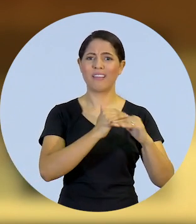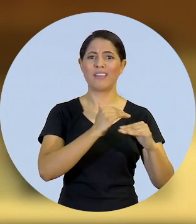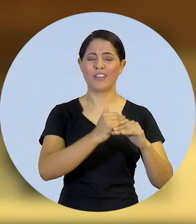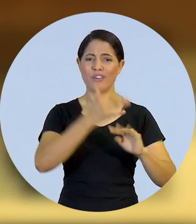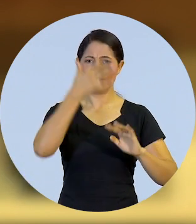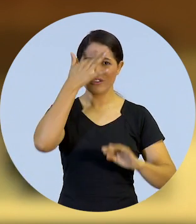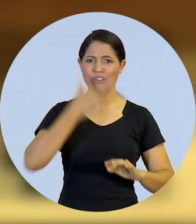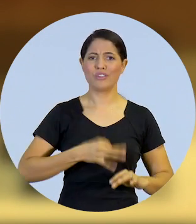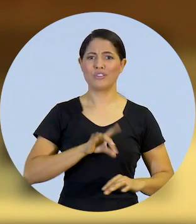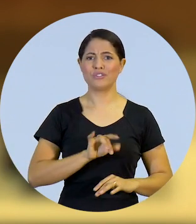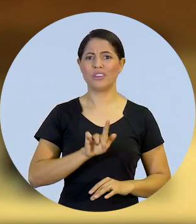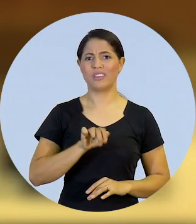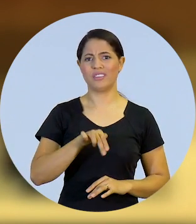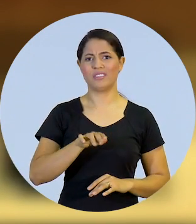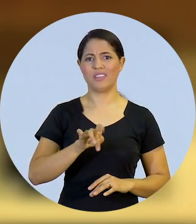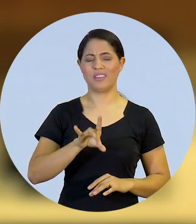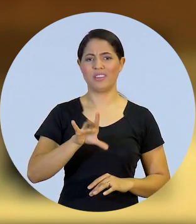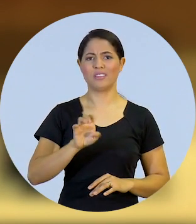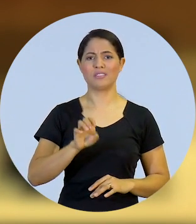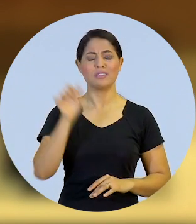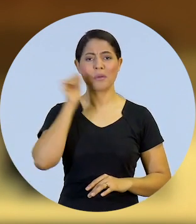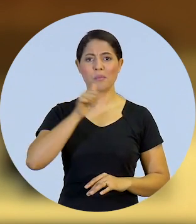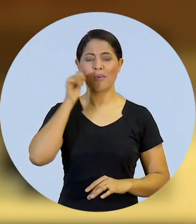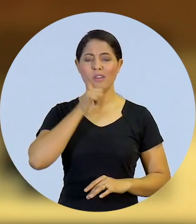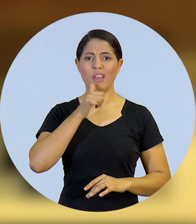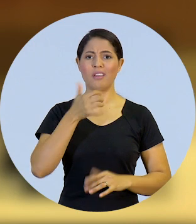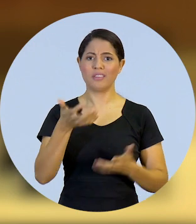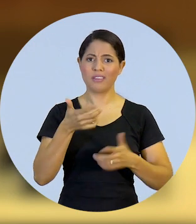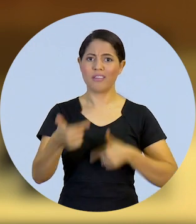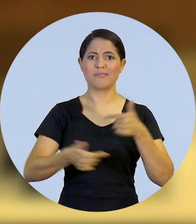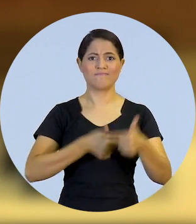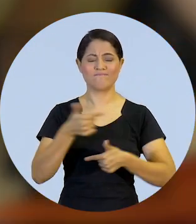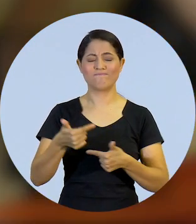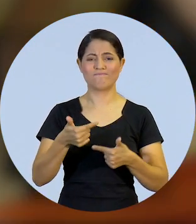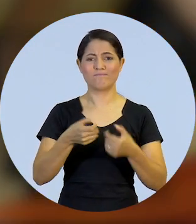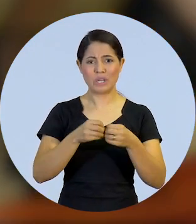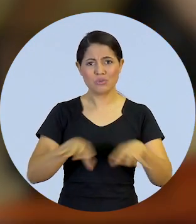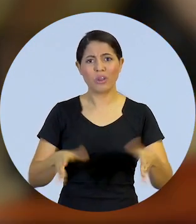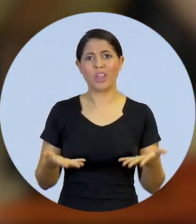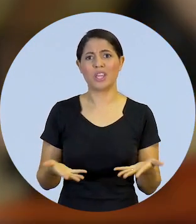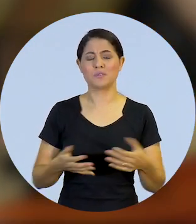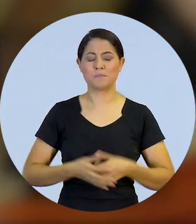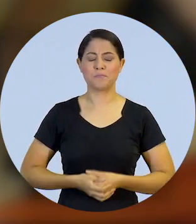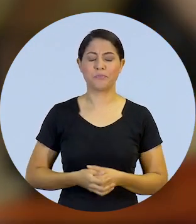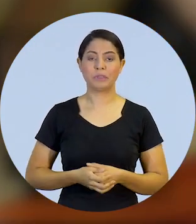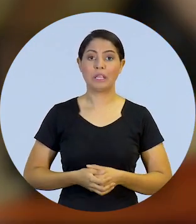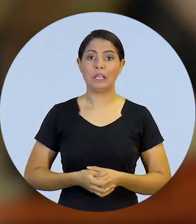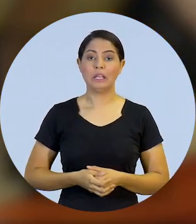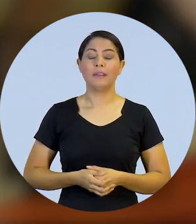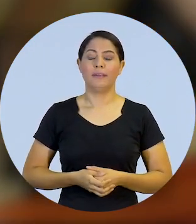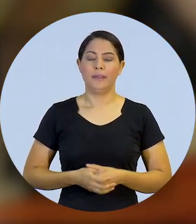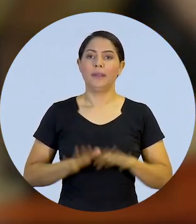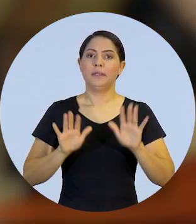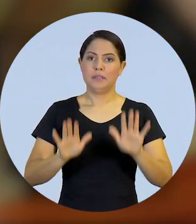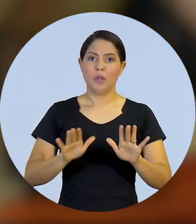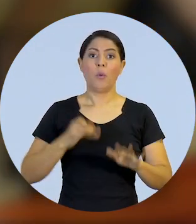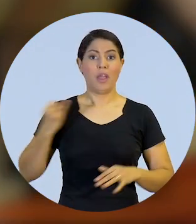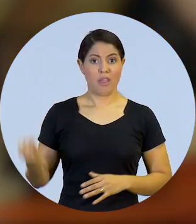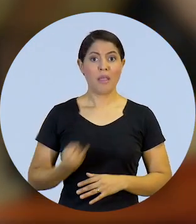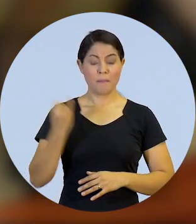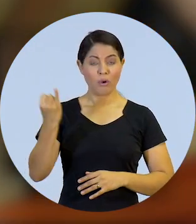fere a isonomia e a dignidade da mulher que pretende e deseja exercer uma profissão. E é muito